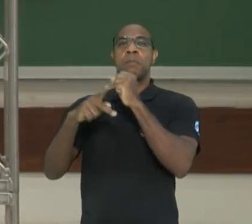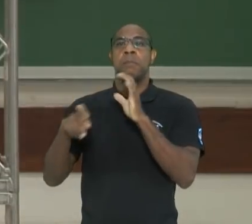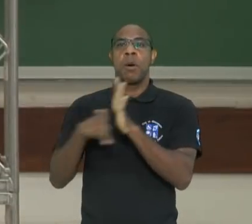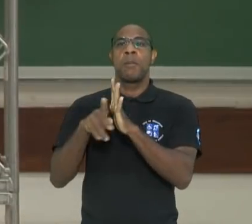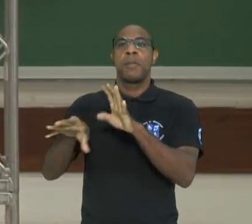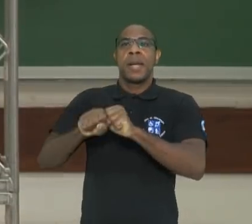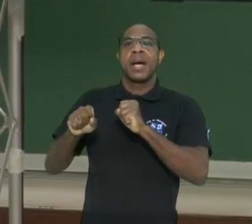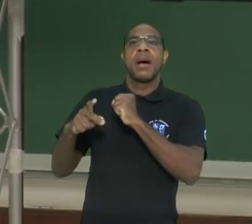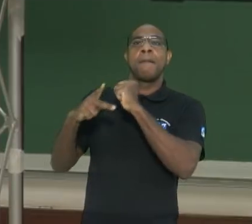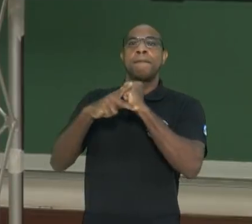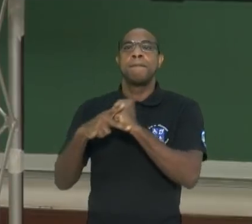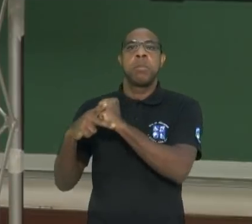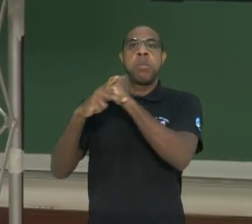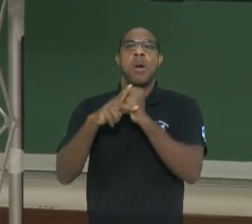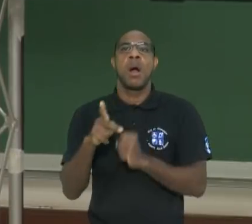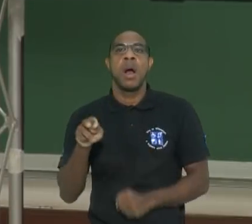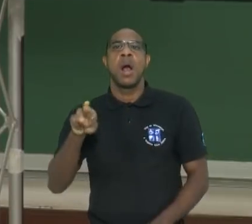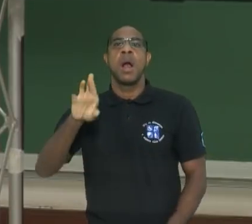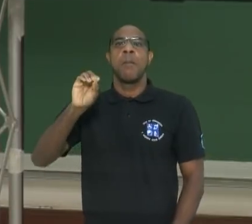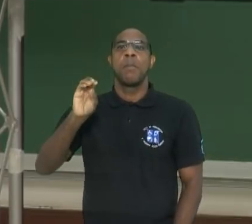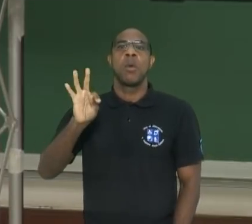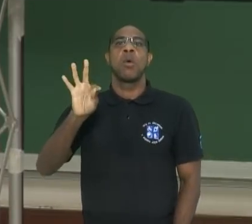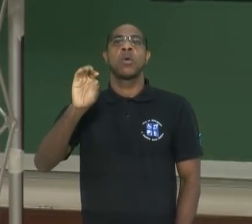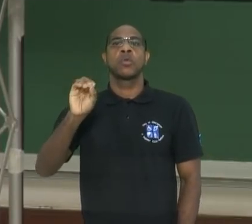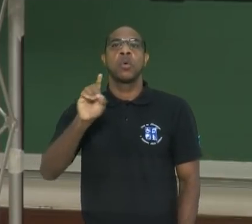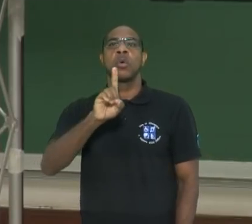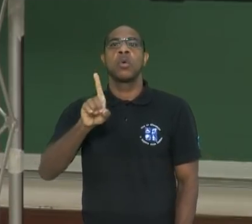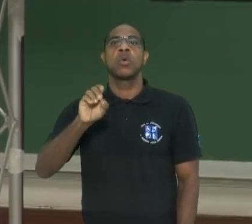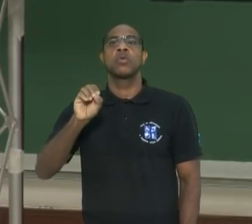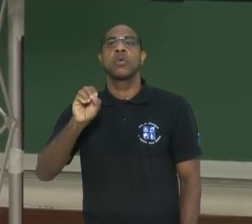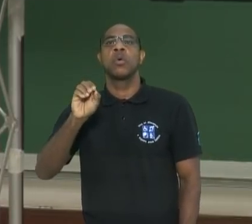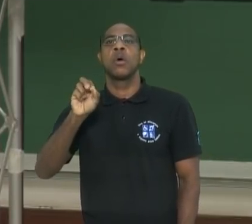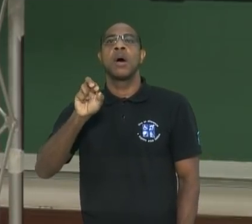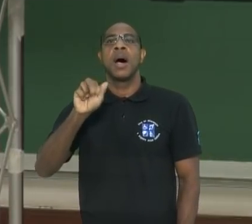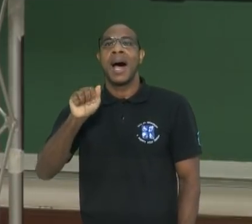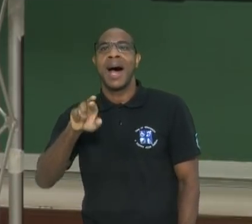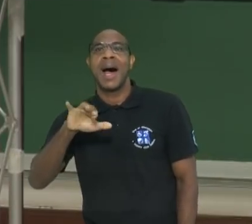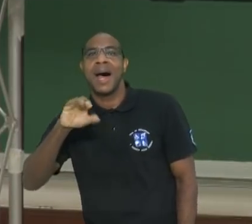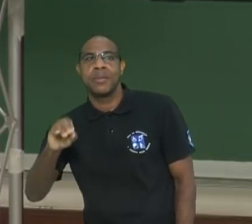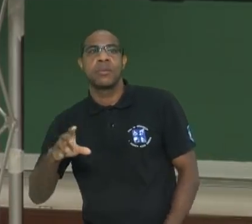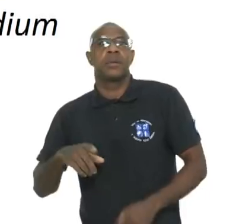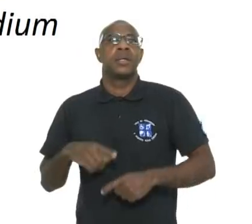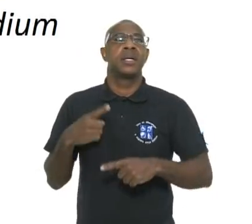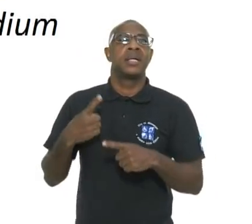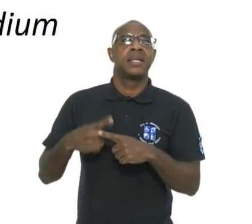aqui 6 doenças: giardíase, amebíase, toxoplasmose,